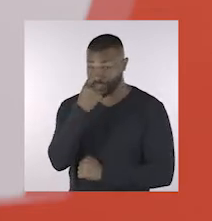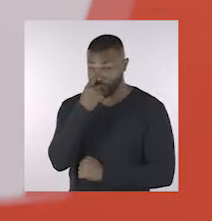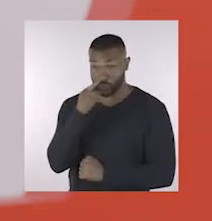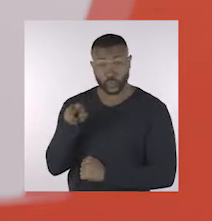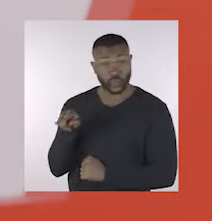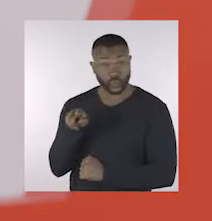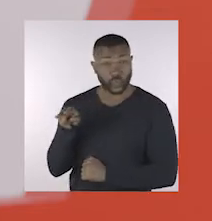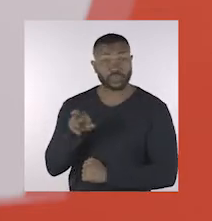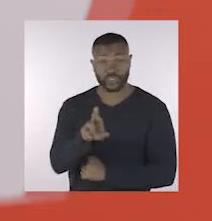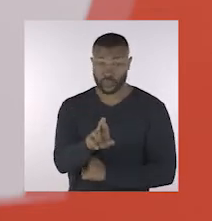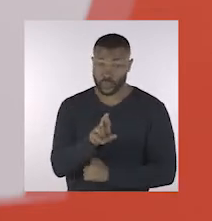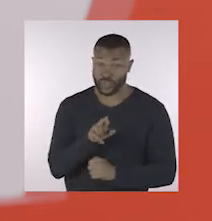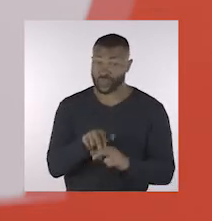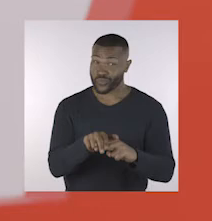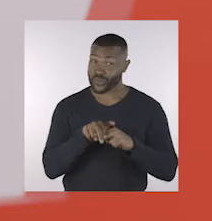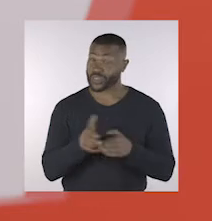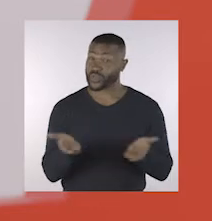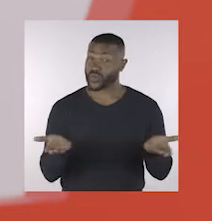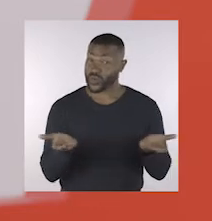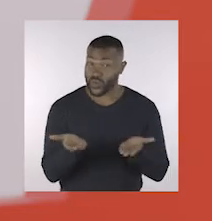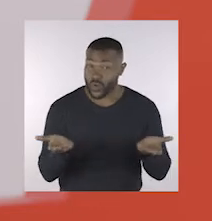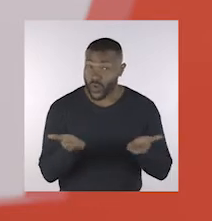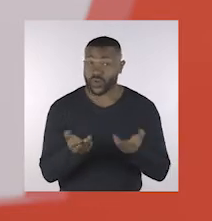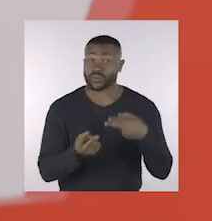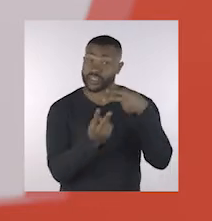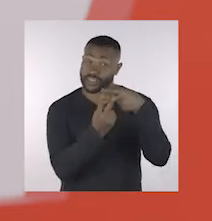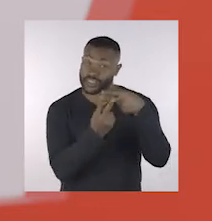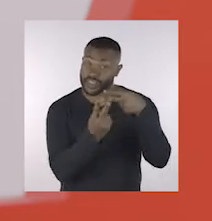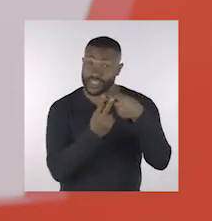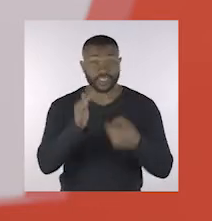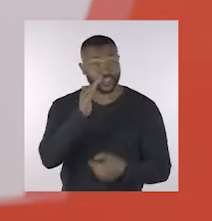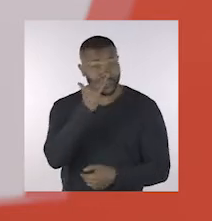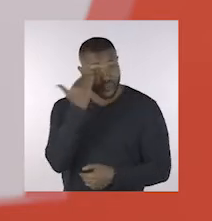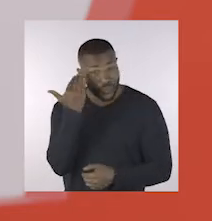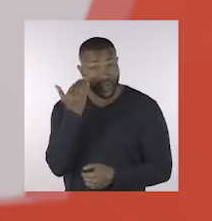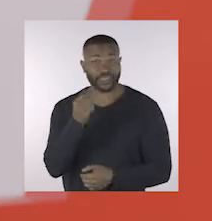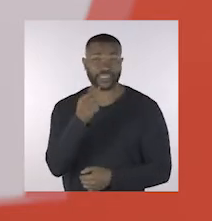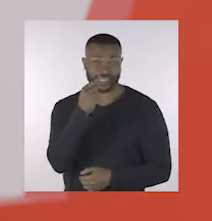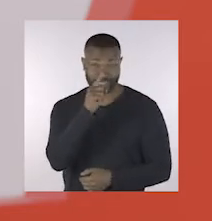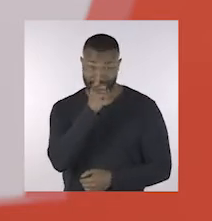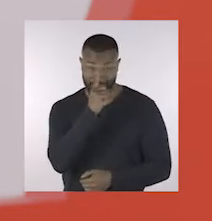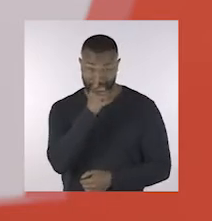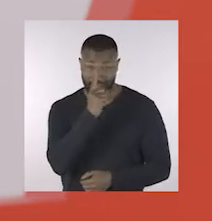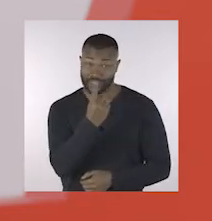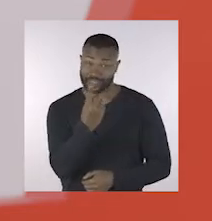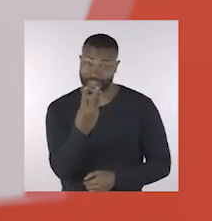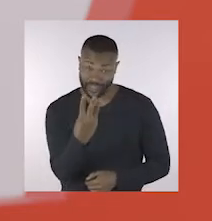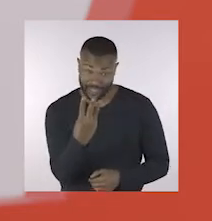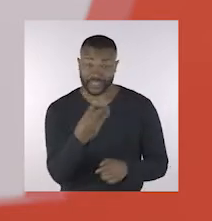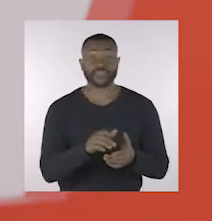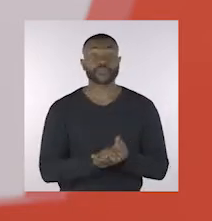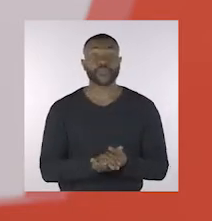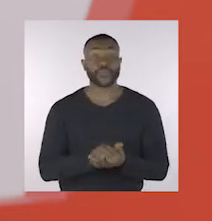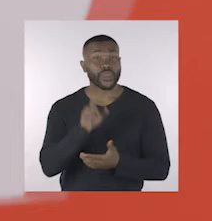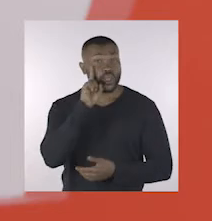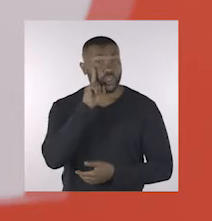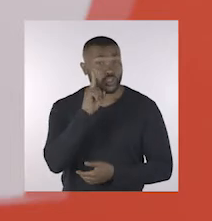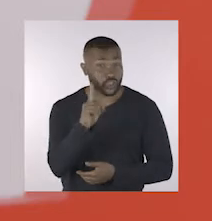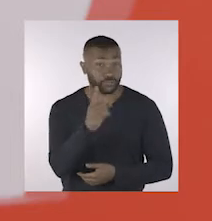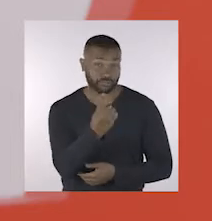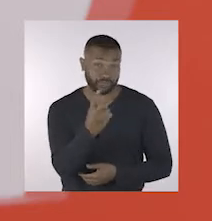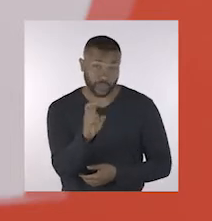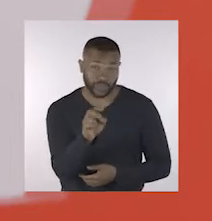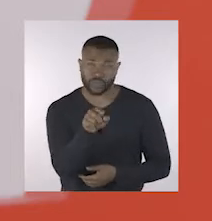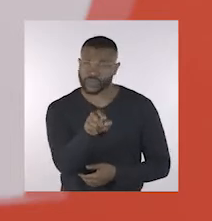atingir começaram a responder a partir de agora com a hashtag Gilmar usar a 13 e que no próximo dia